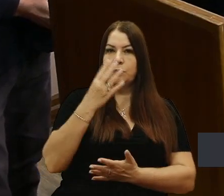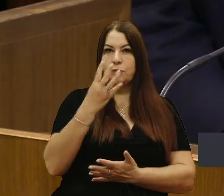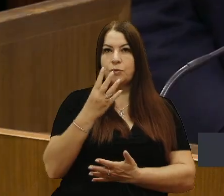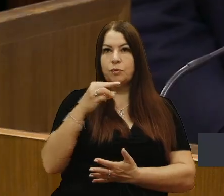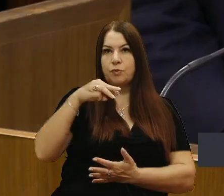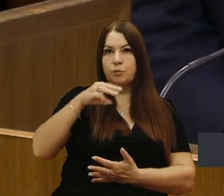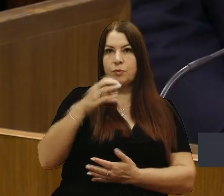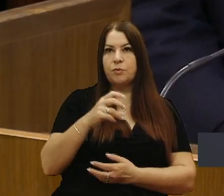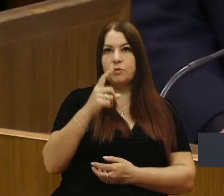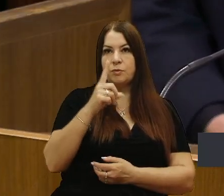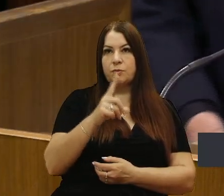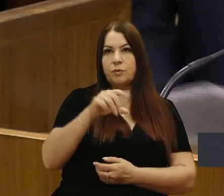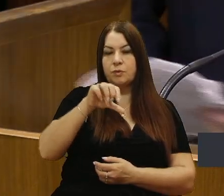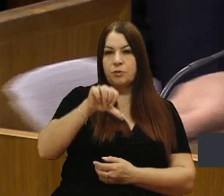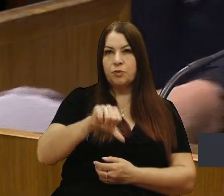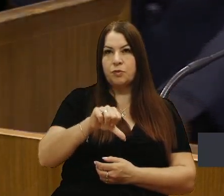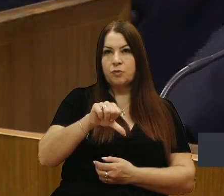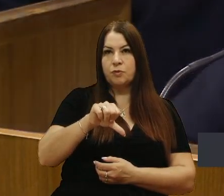de março de